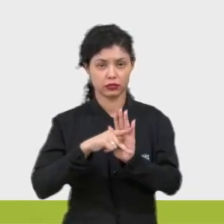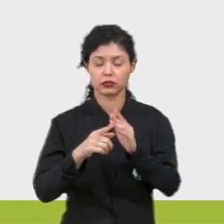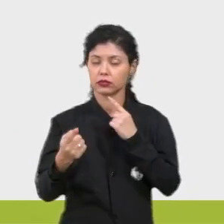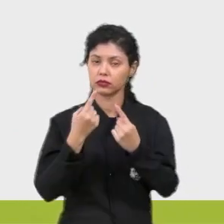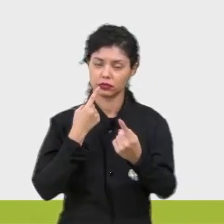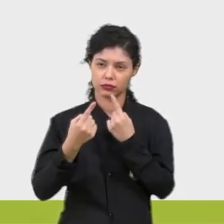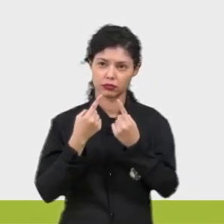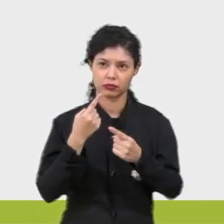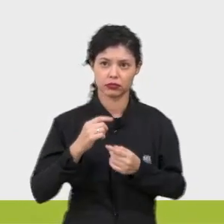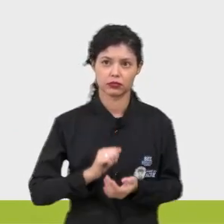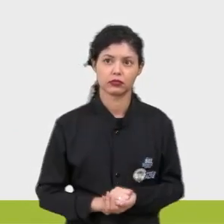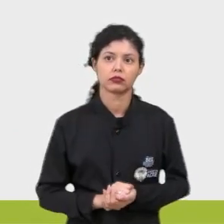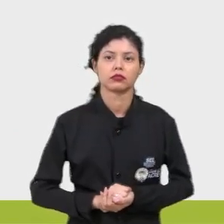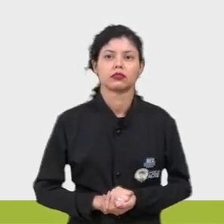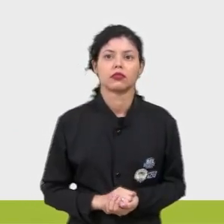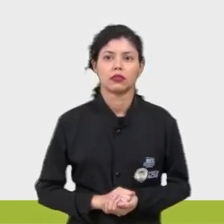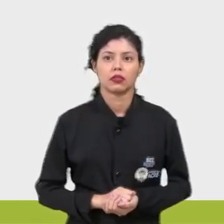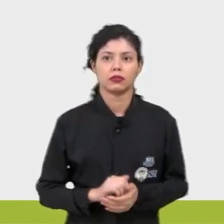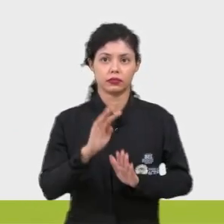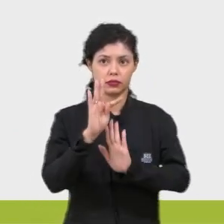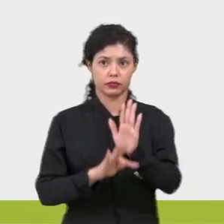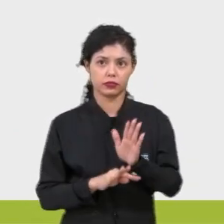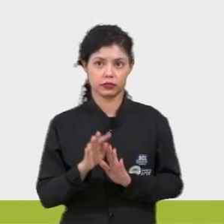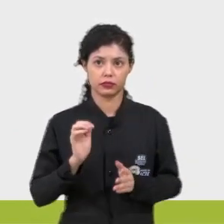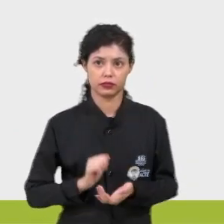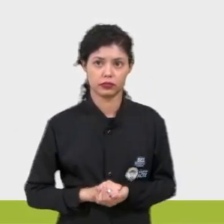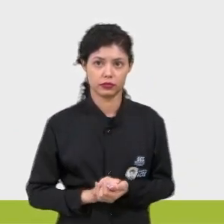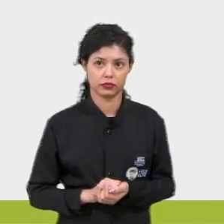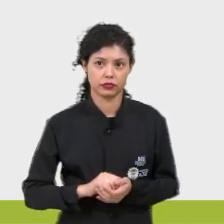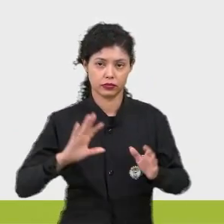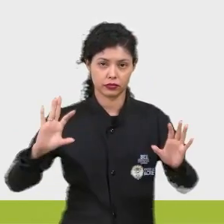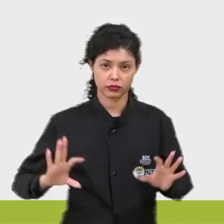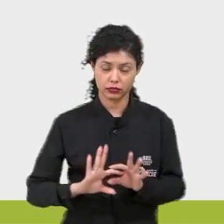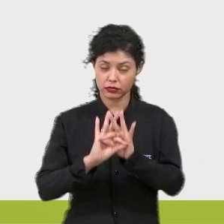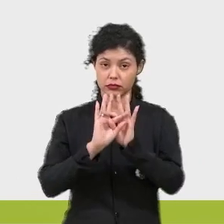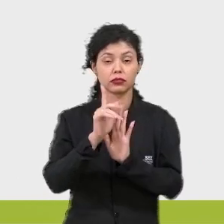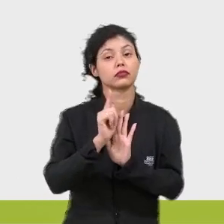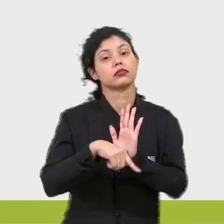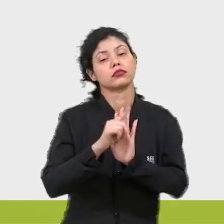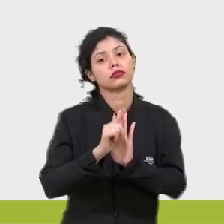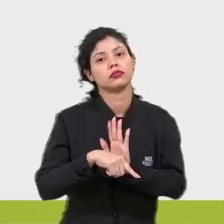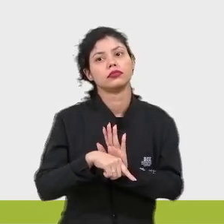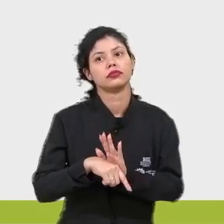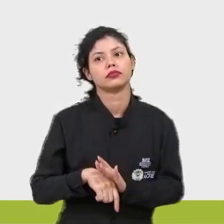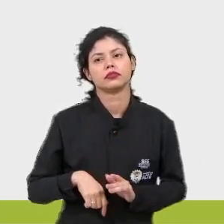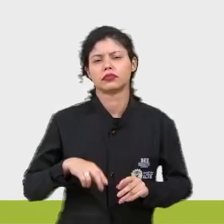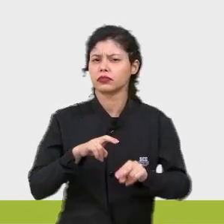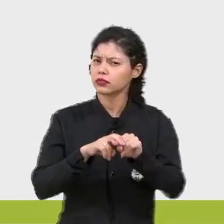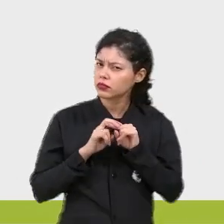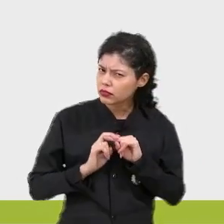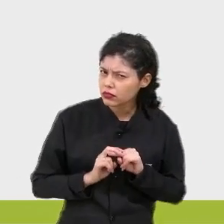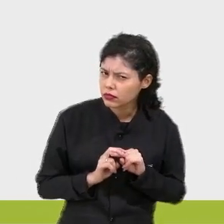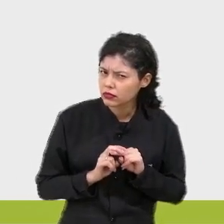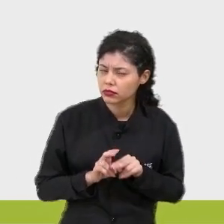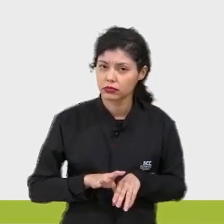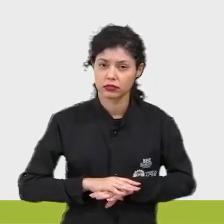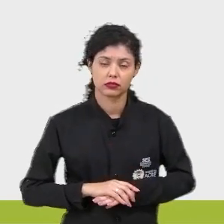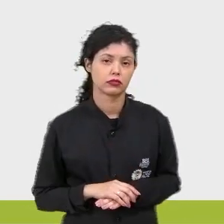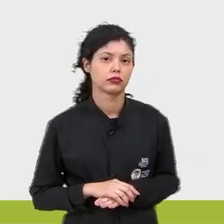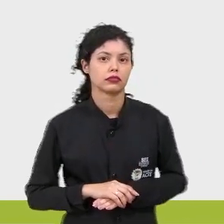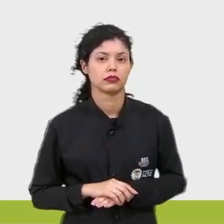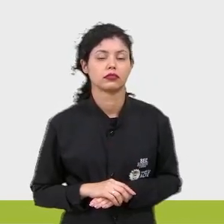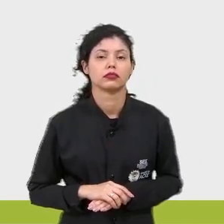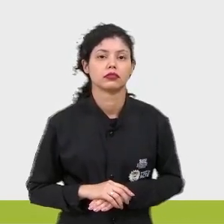do propósito comunicativo. Esse texto constitui uma mescla de gêneros,